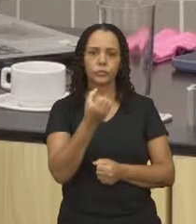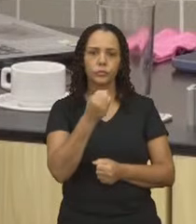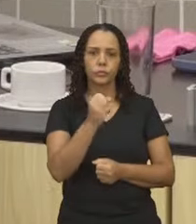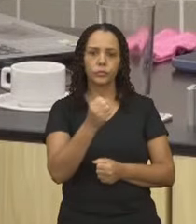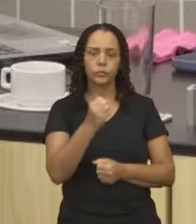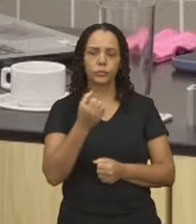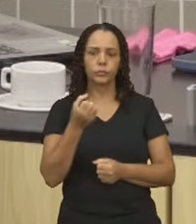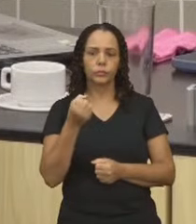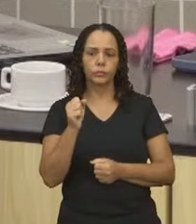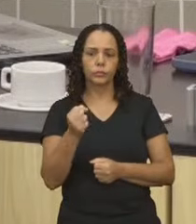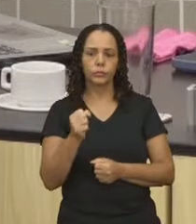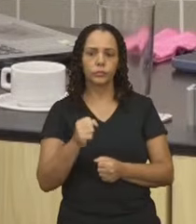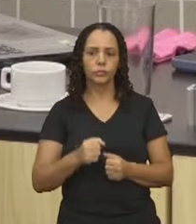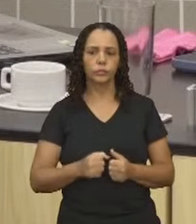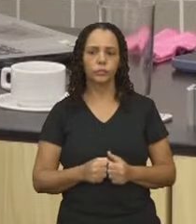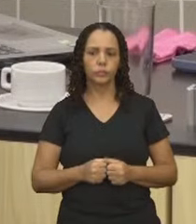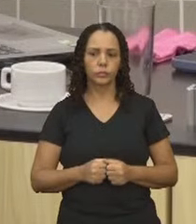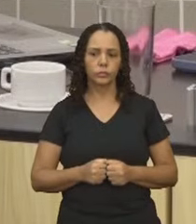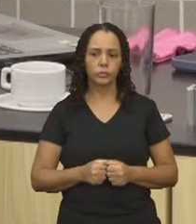688.